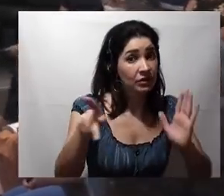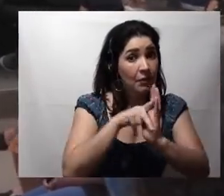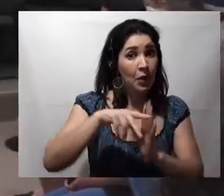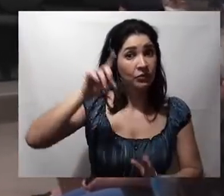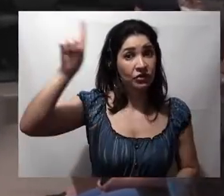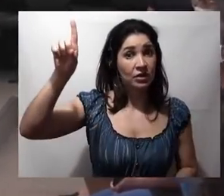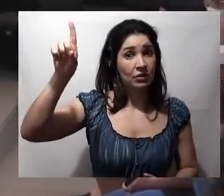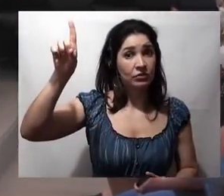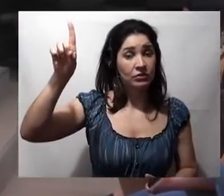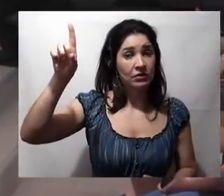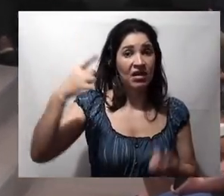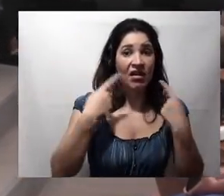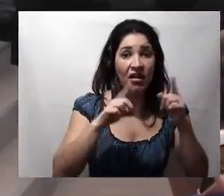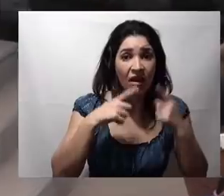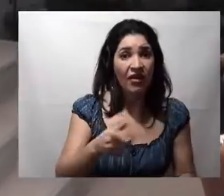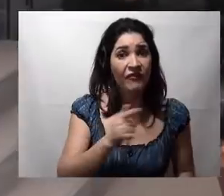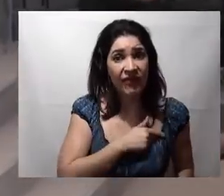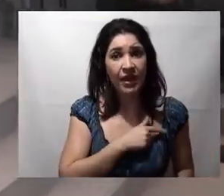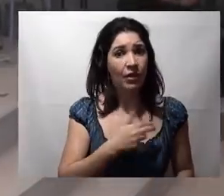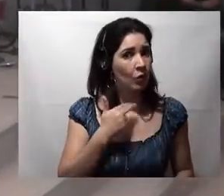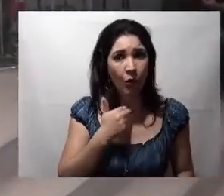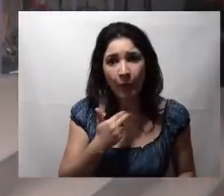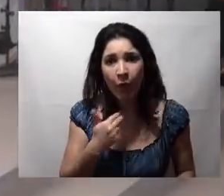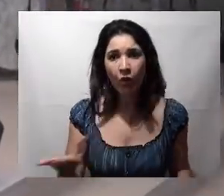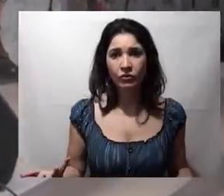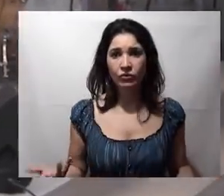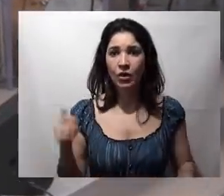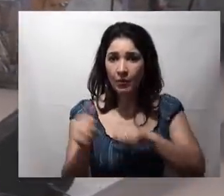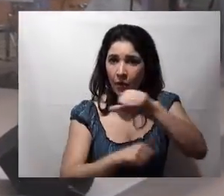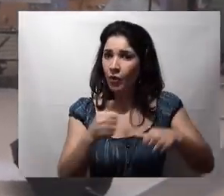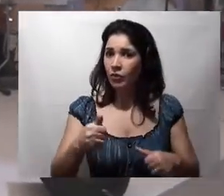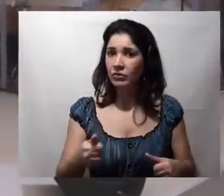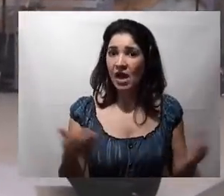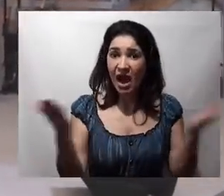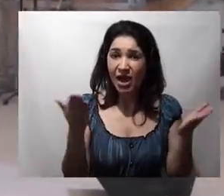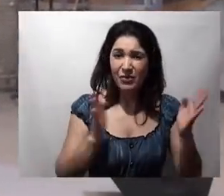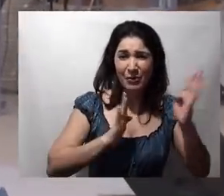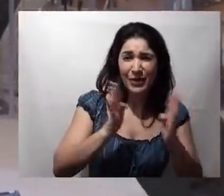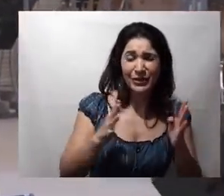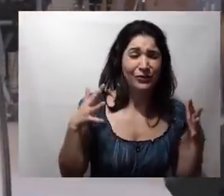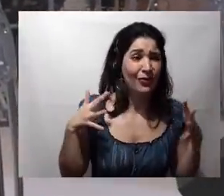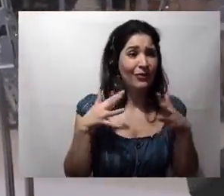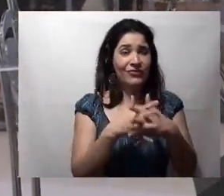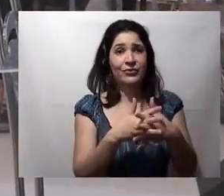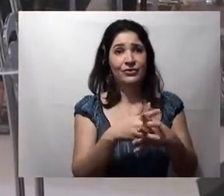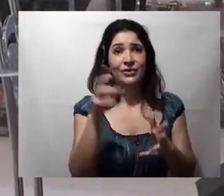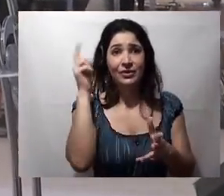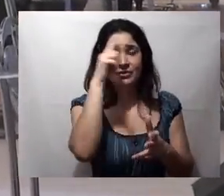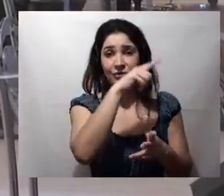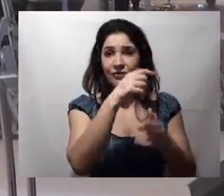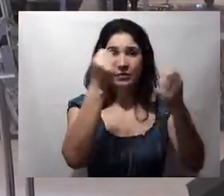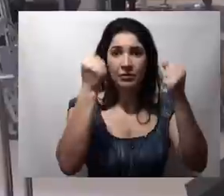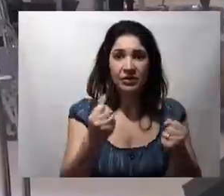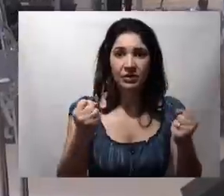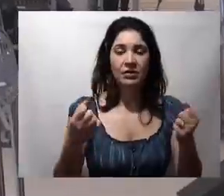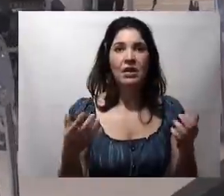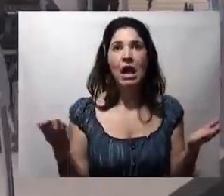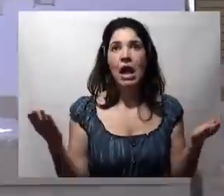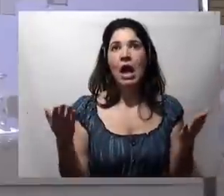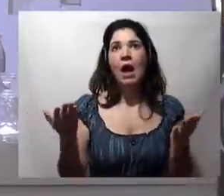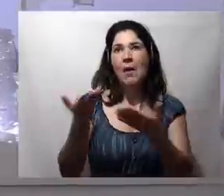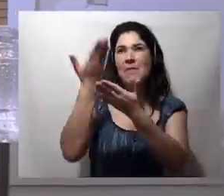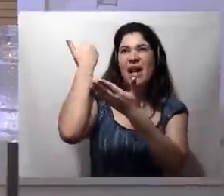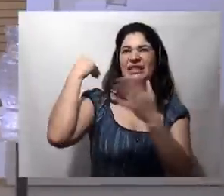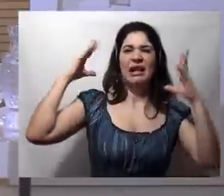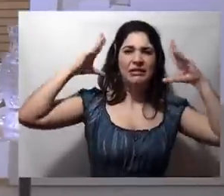você tem uma oportunidade tem pode pode os tempos são confusos são confusos os tempos são tranquilos quando que foi